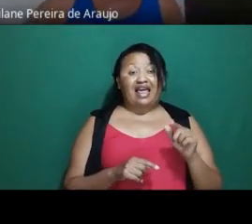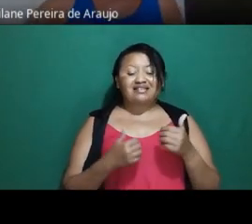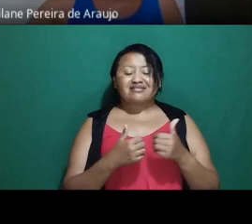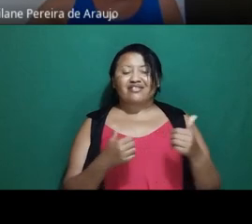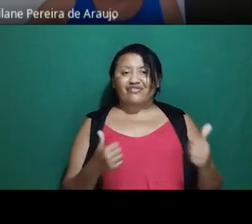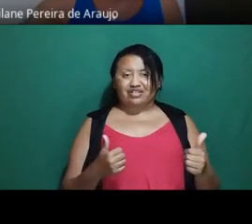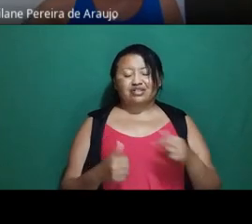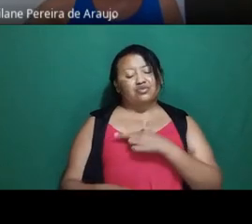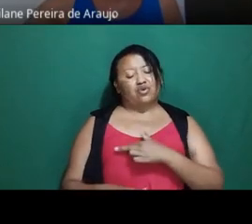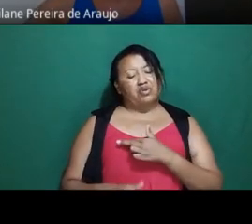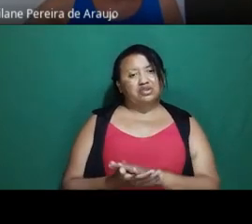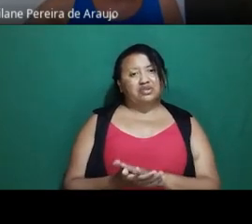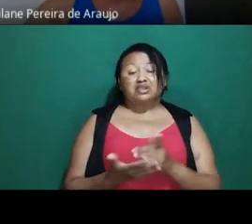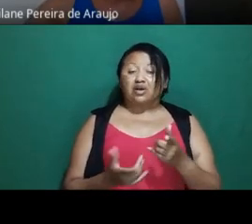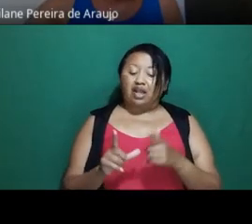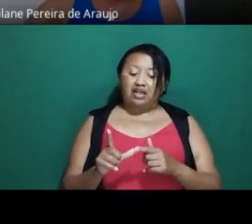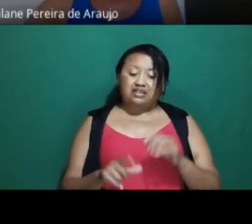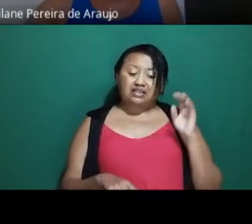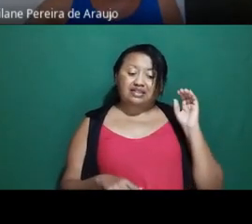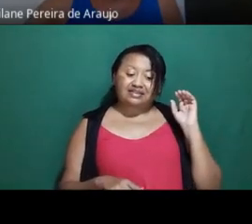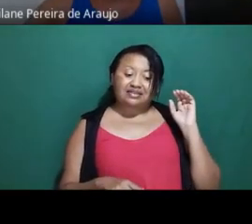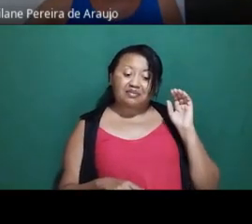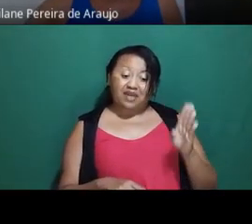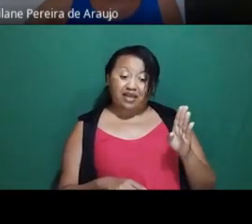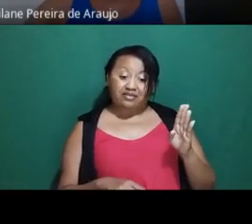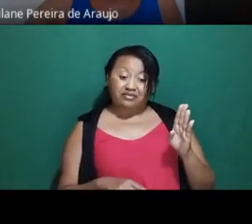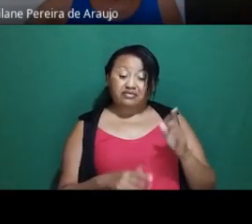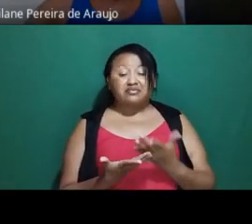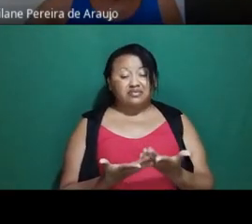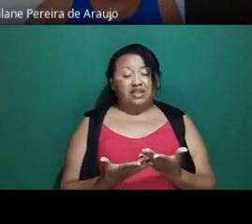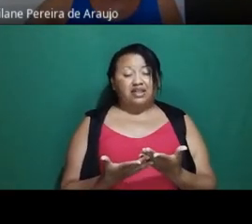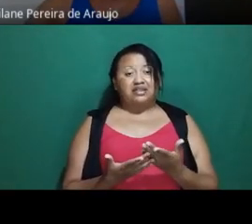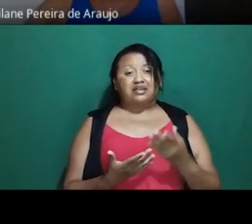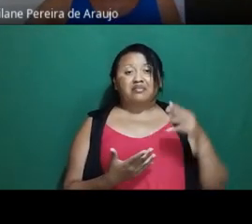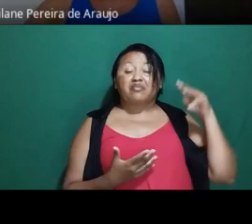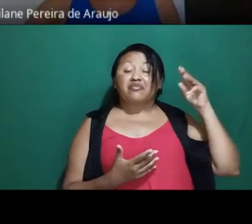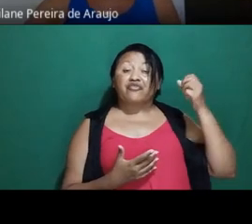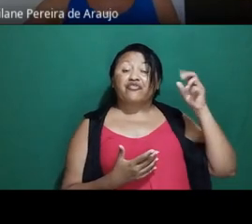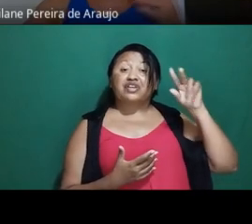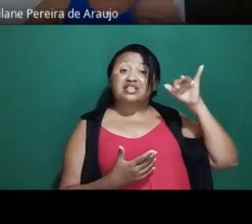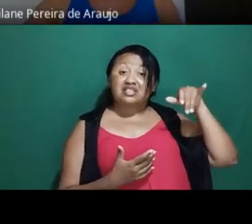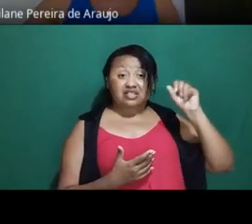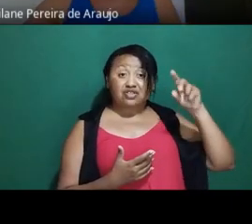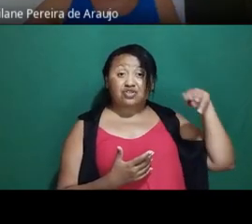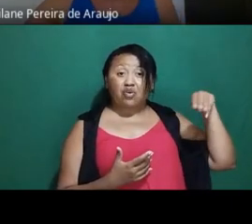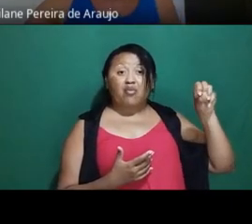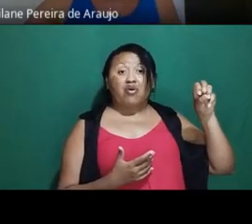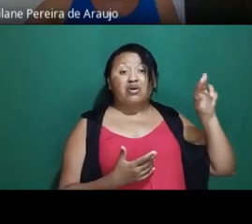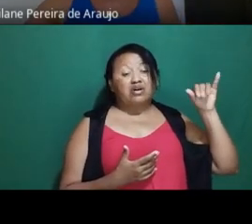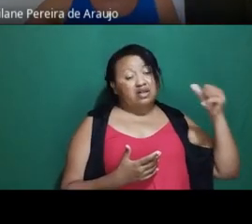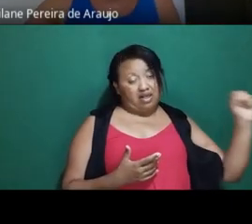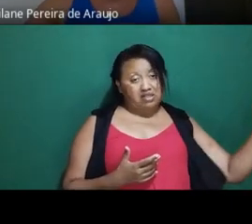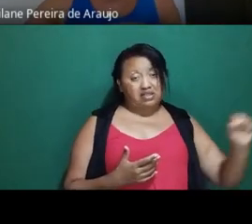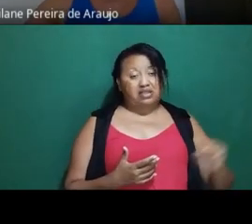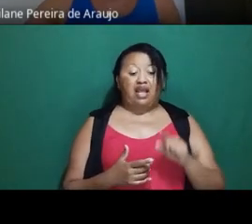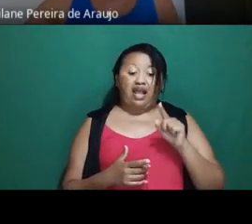se afasta do Romantismo então a letra B no soneto de Vinícius de Moraes é a nossa questão